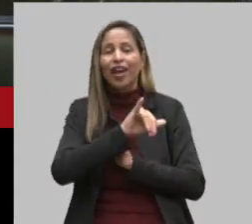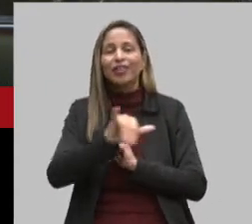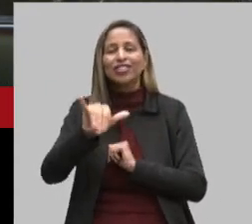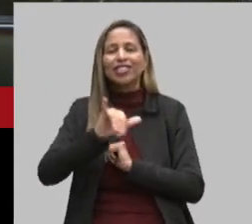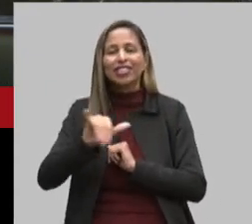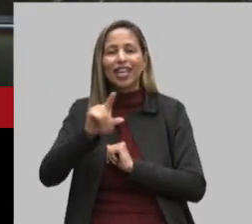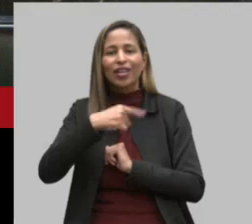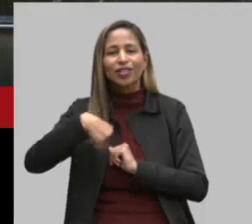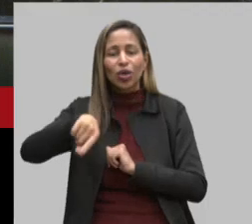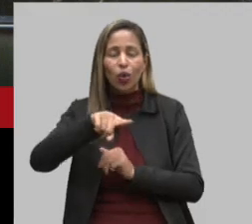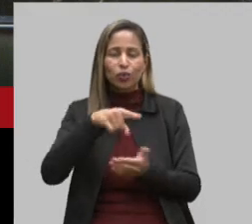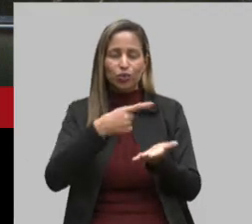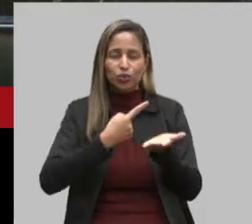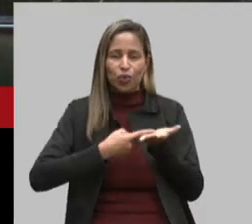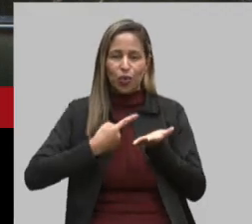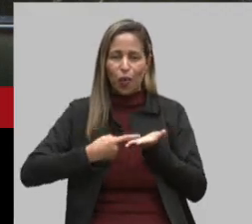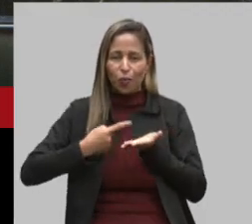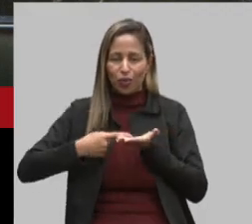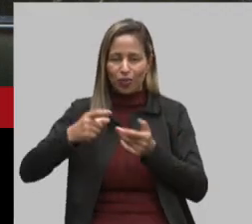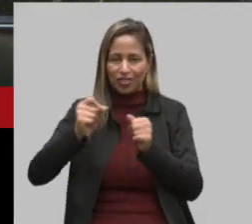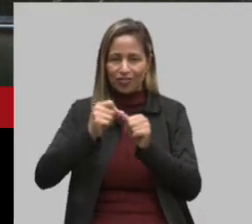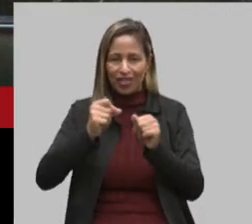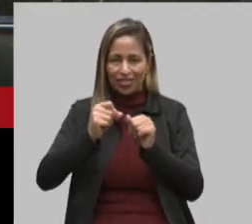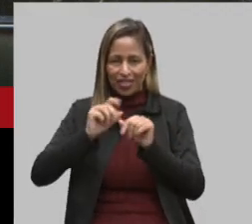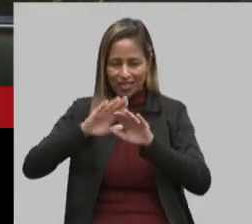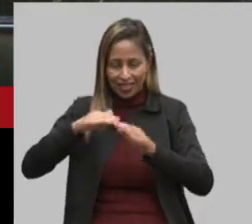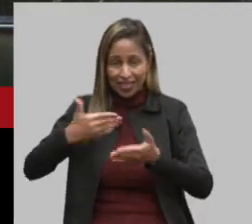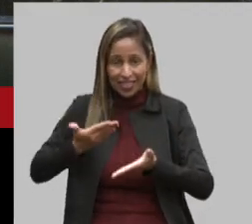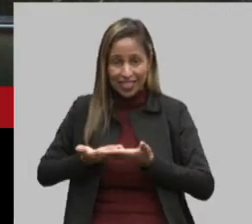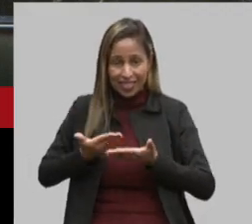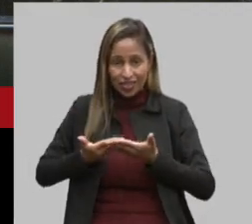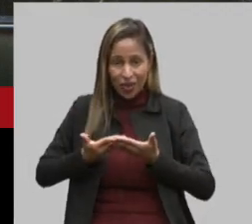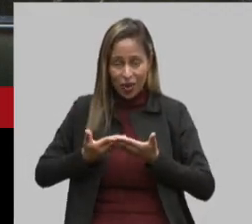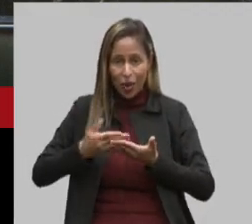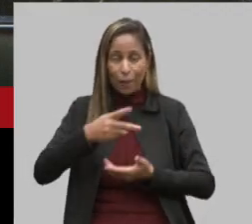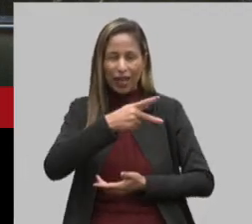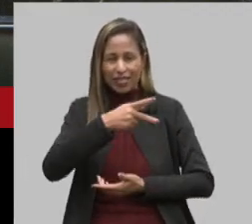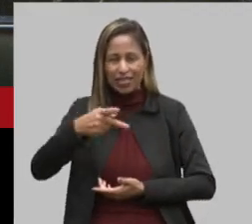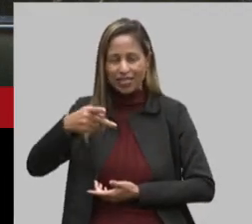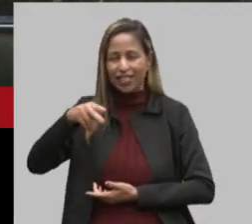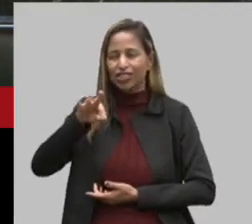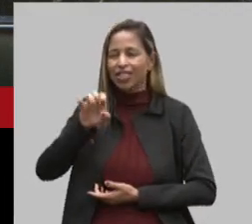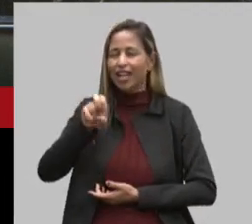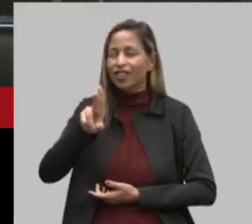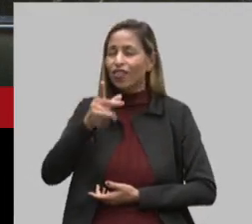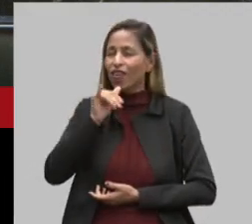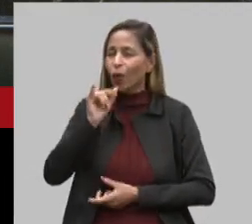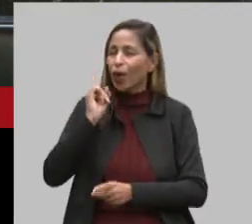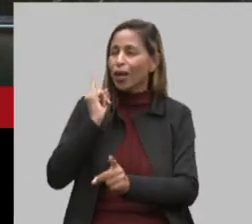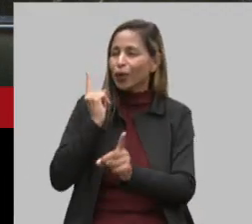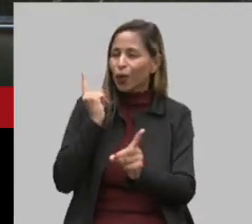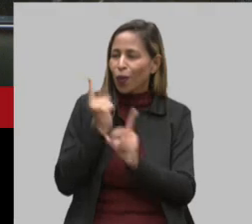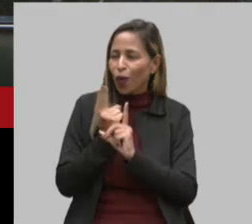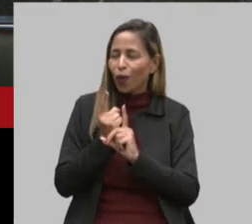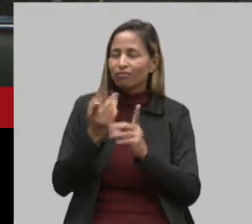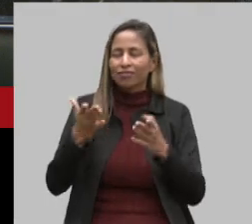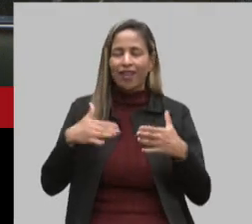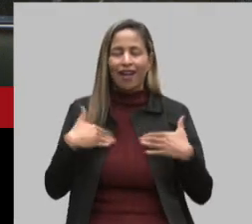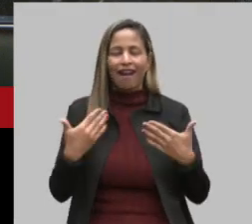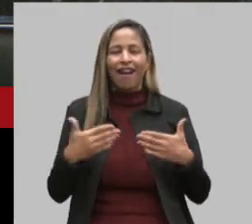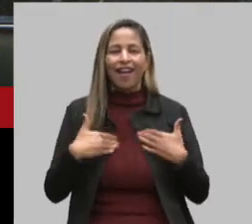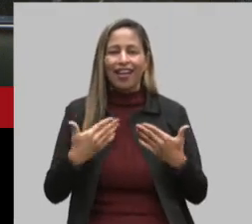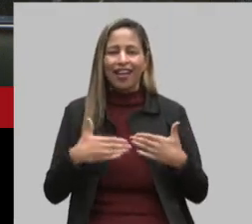nosso compromisso de fazer dessa escola que o presidente Tadeu disse esse lugar do encontro da Alegria